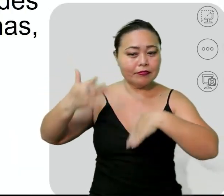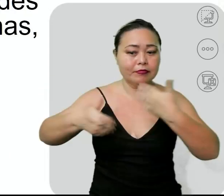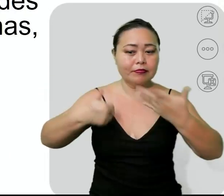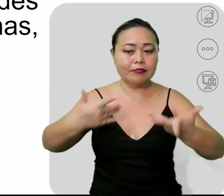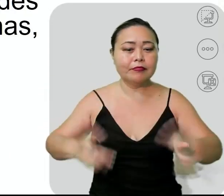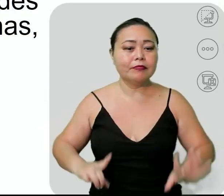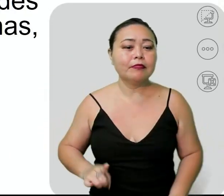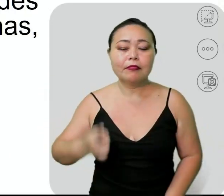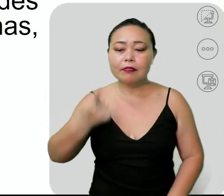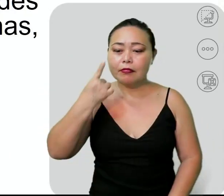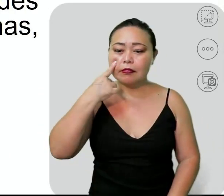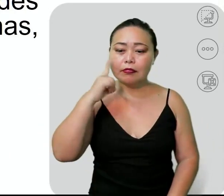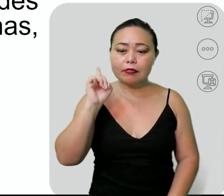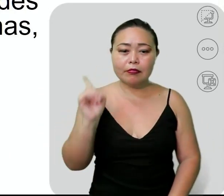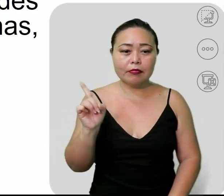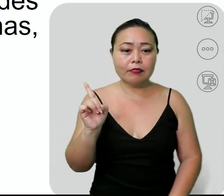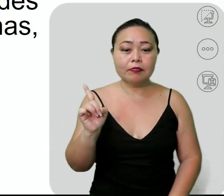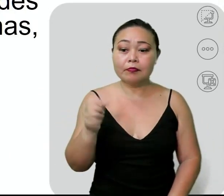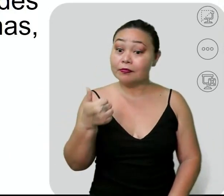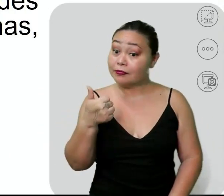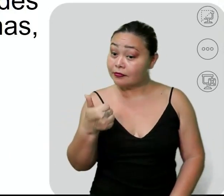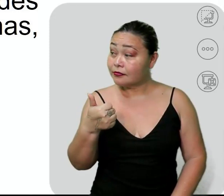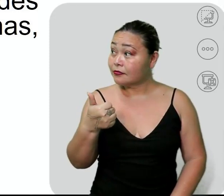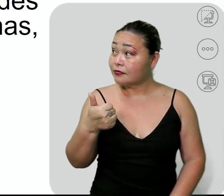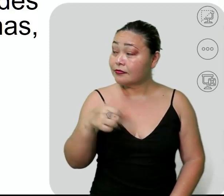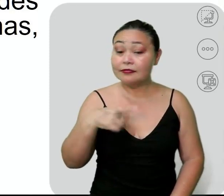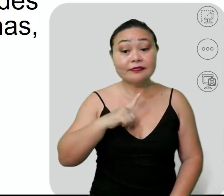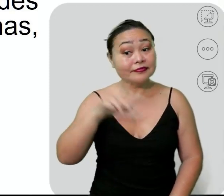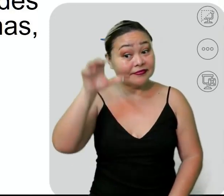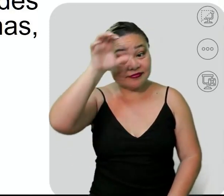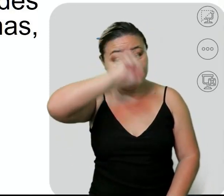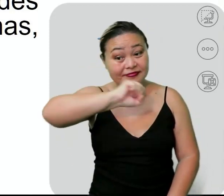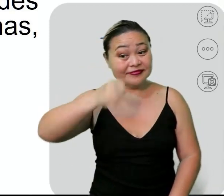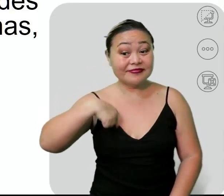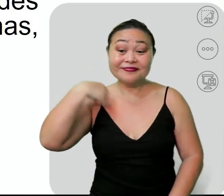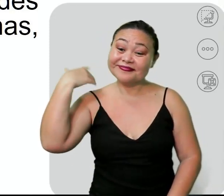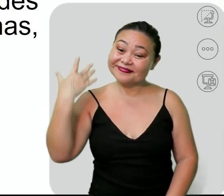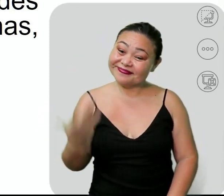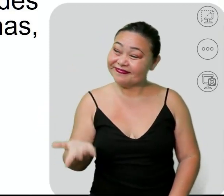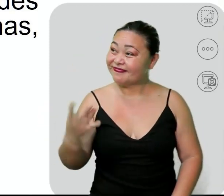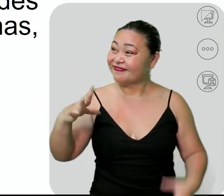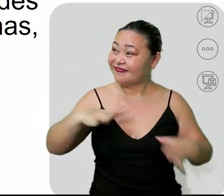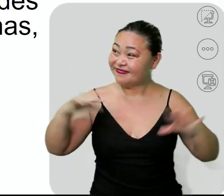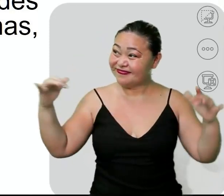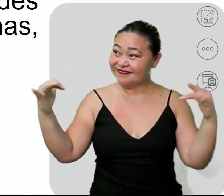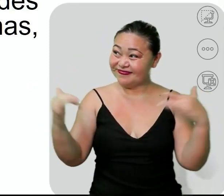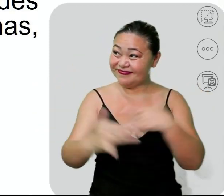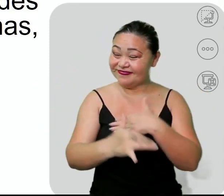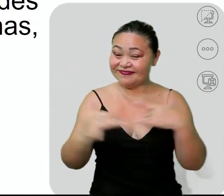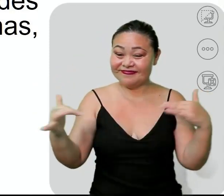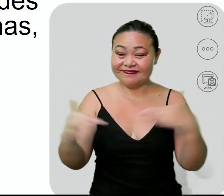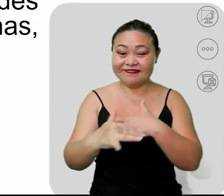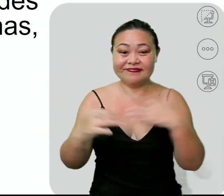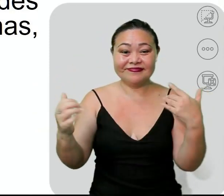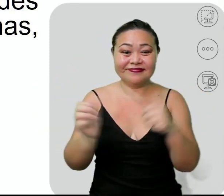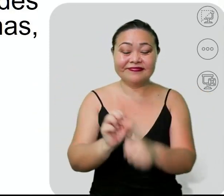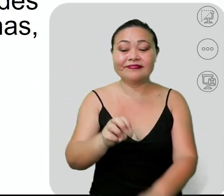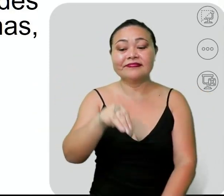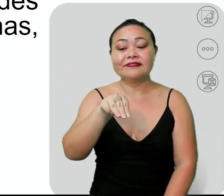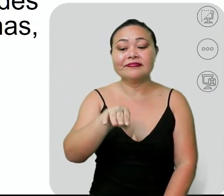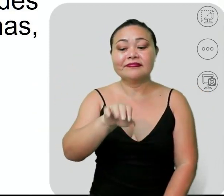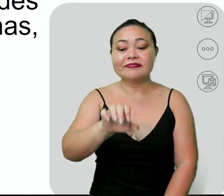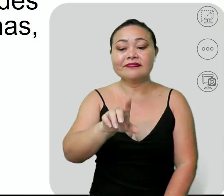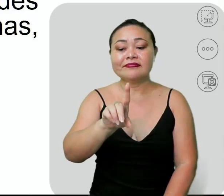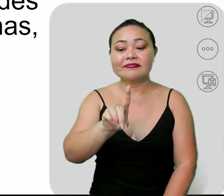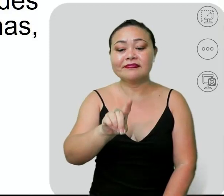sequência, vejamos. Beleza, aprendeu. Vamos lá. As cidades